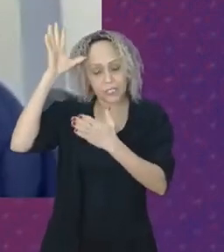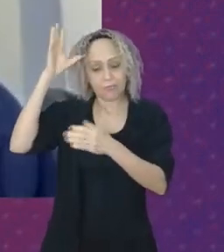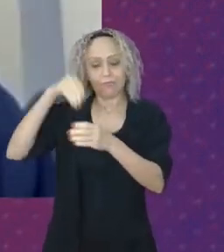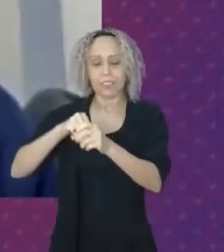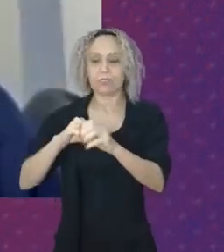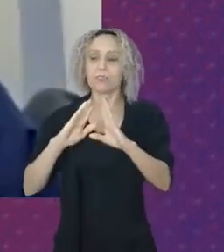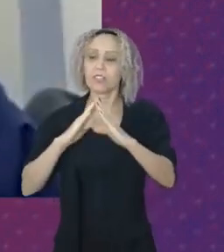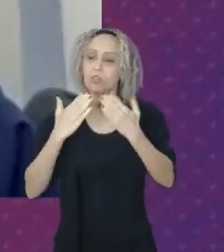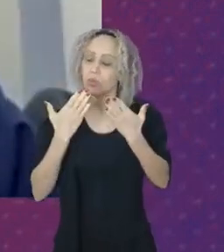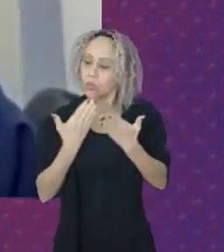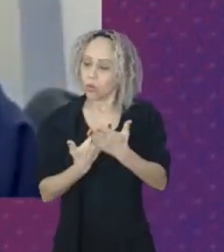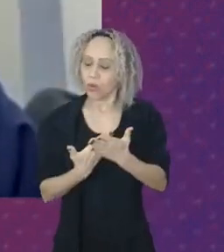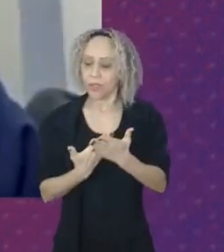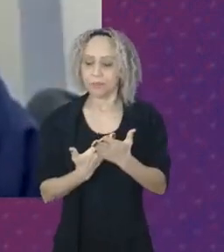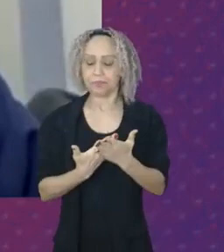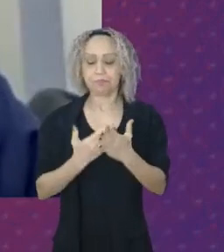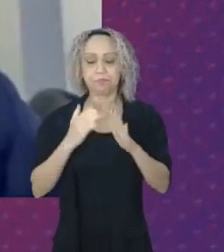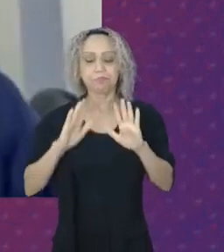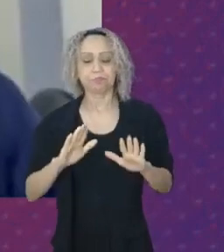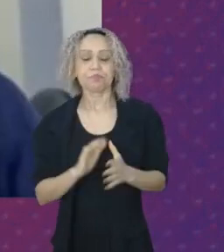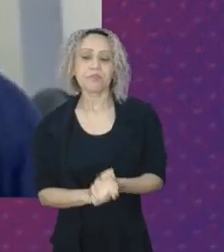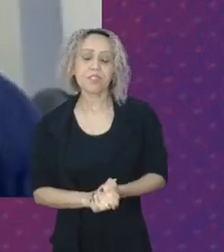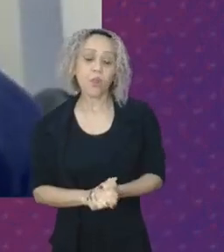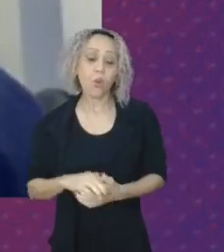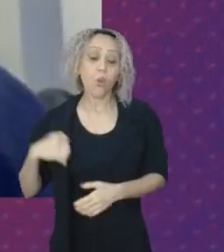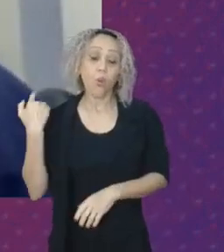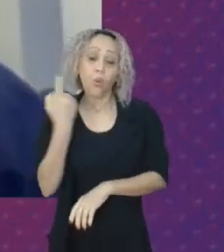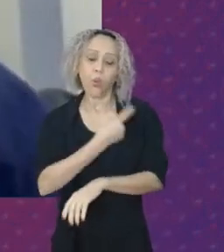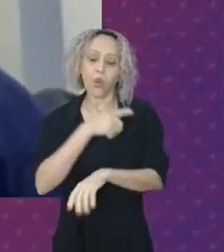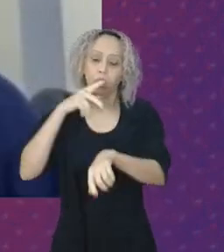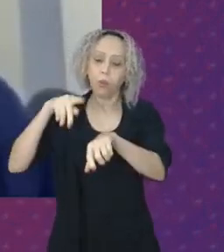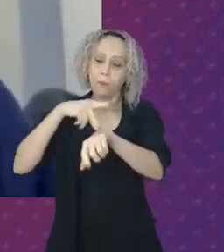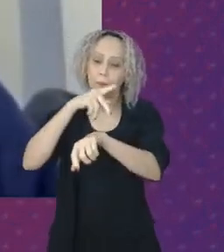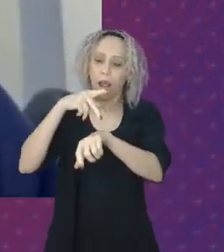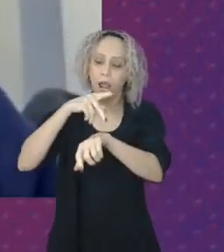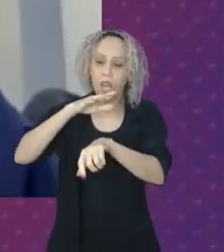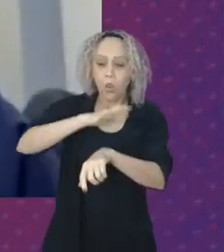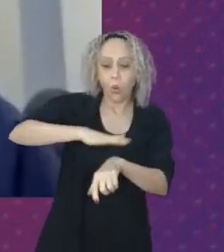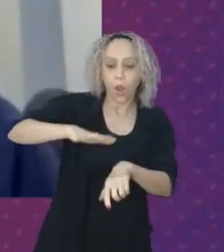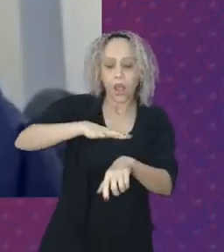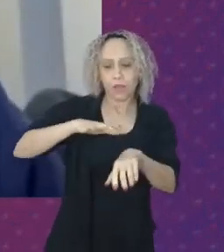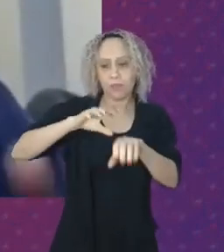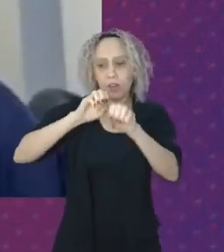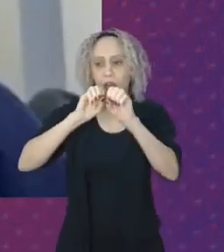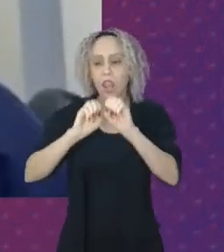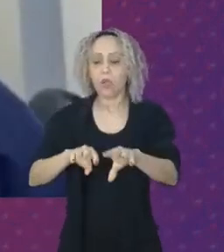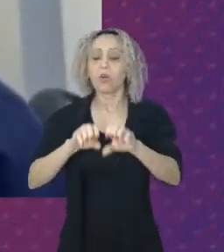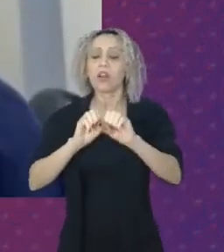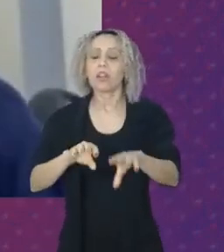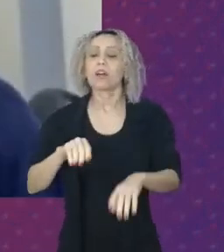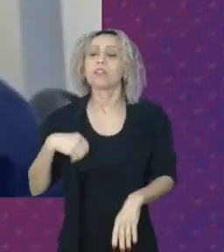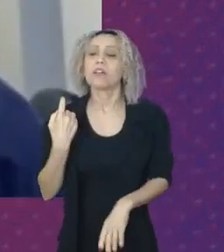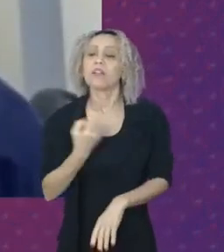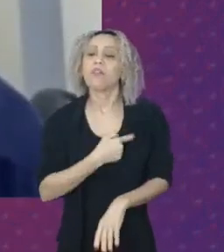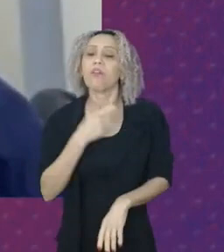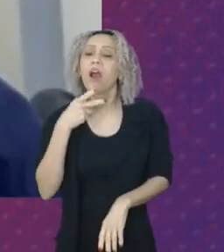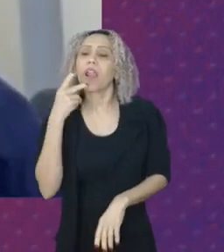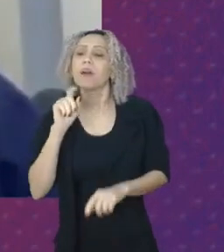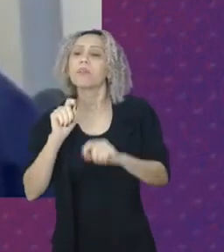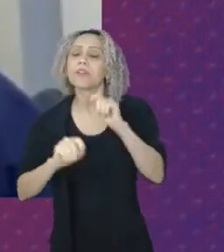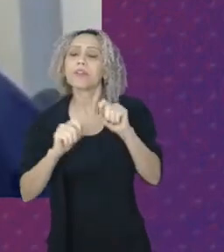nosso país, né, ele, no campo educacional, a gente fala da constituição de um